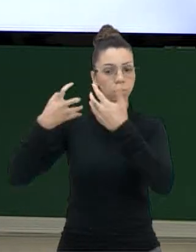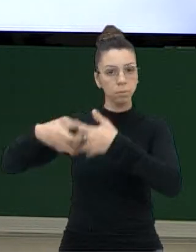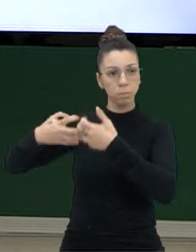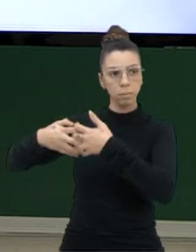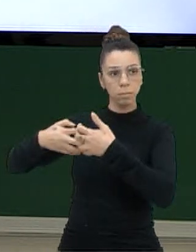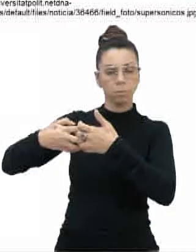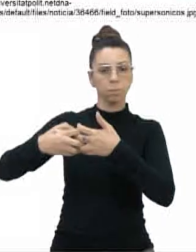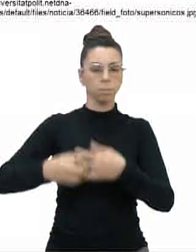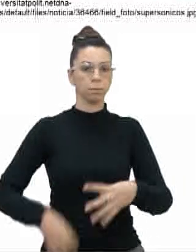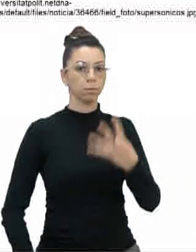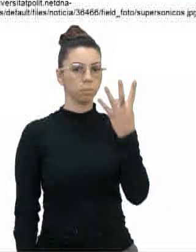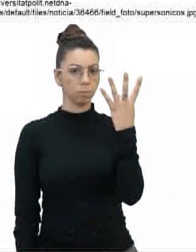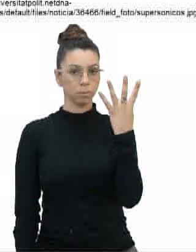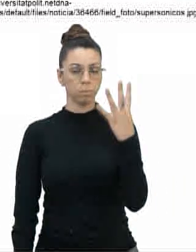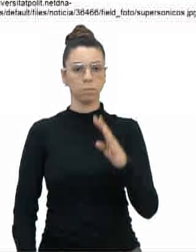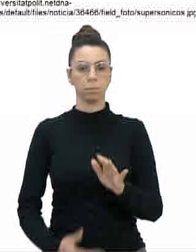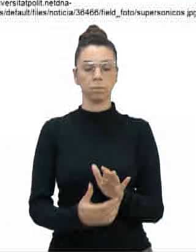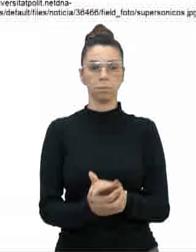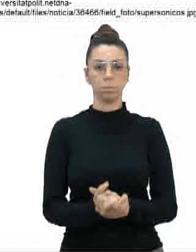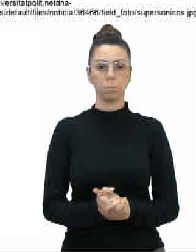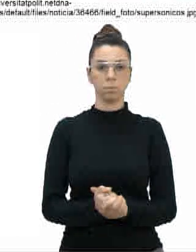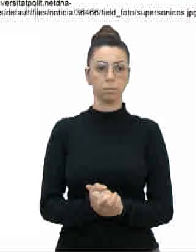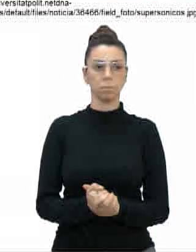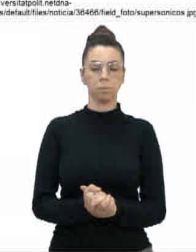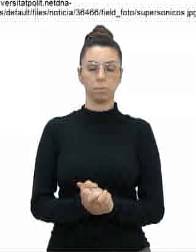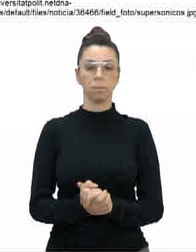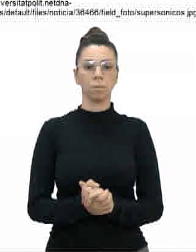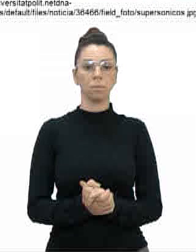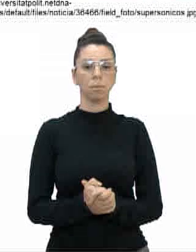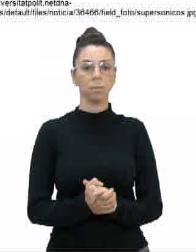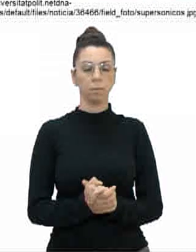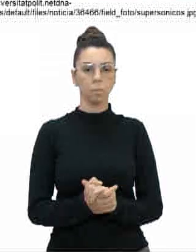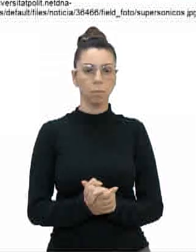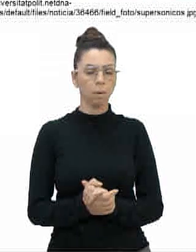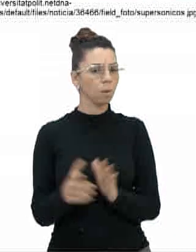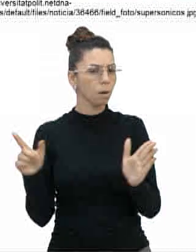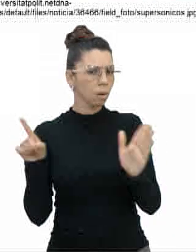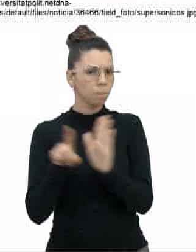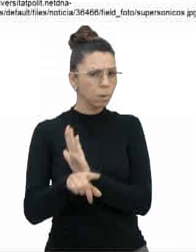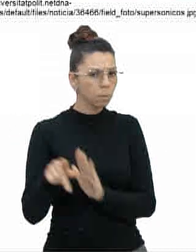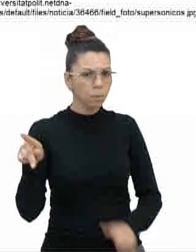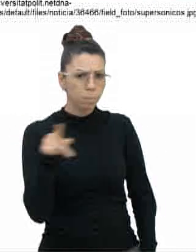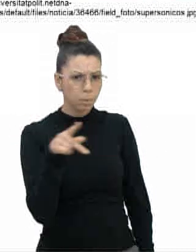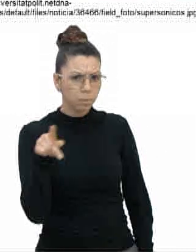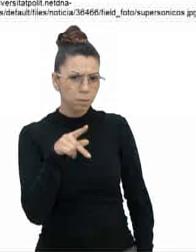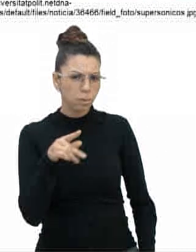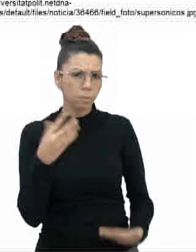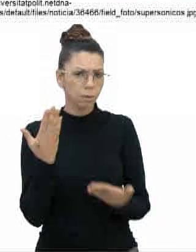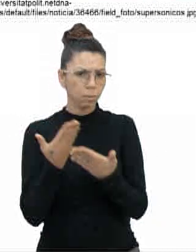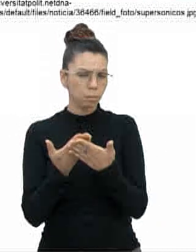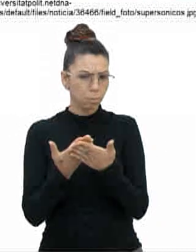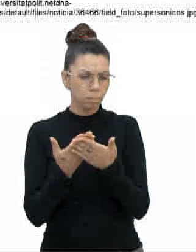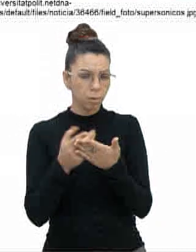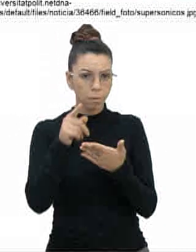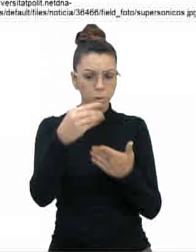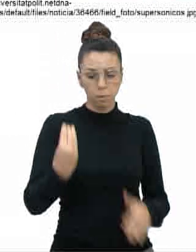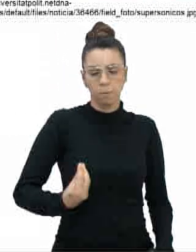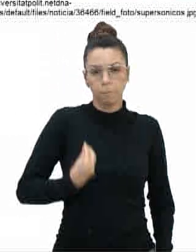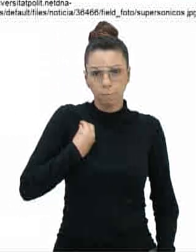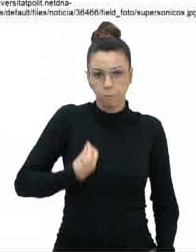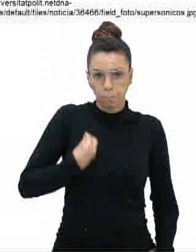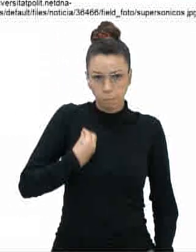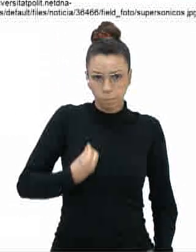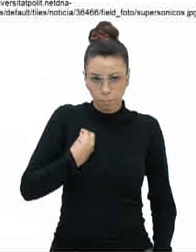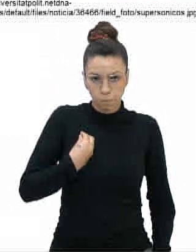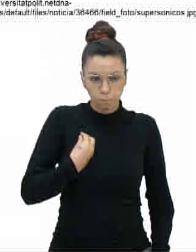4. Viverias em la casa futurística do supersônico? Olha a pergunta que o professor fez para a aula. Você viveria na casa